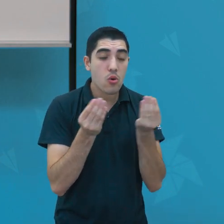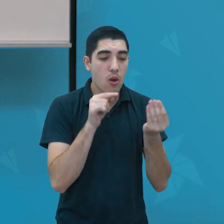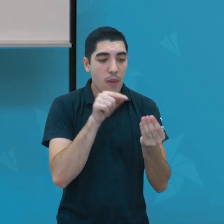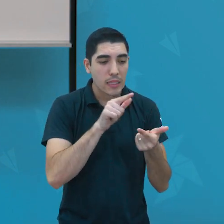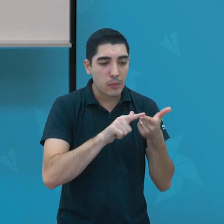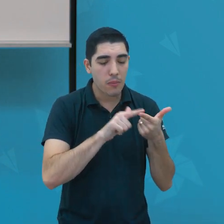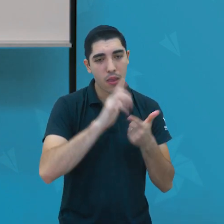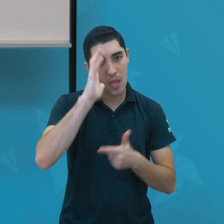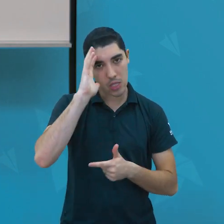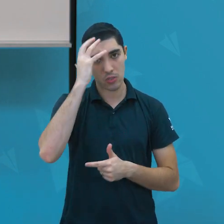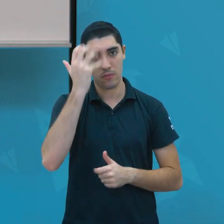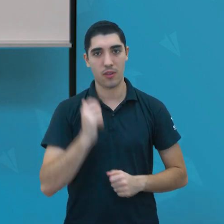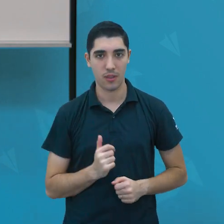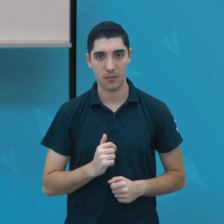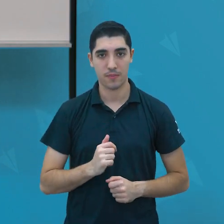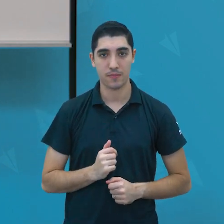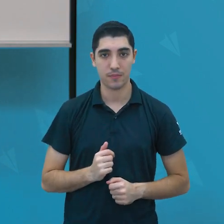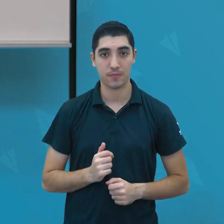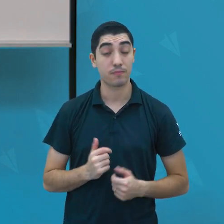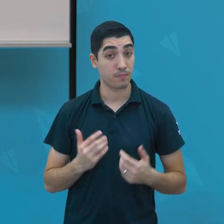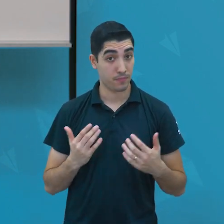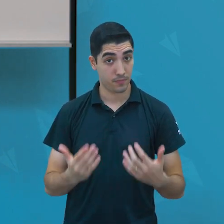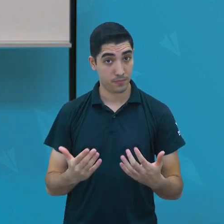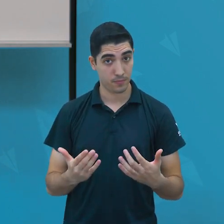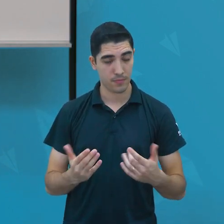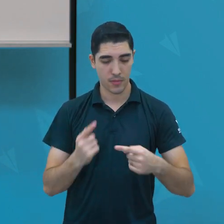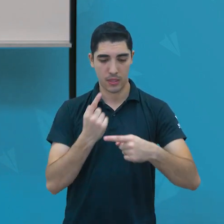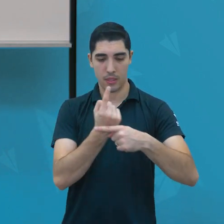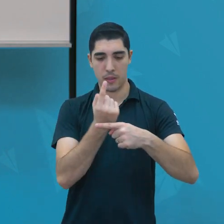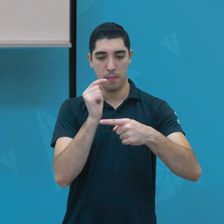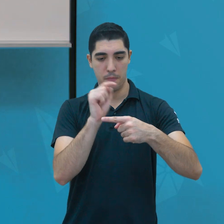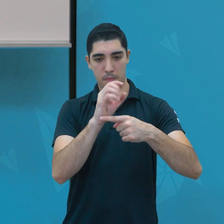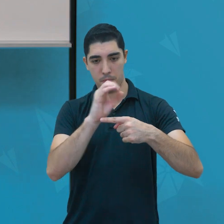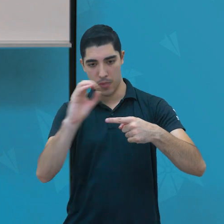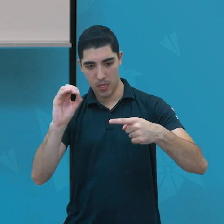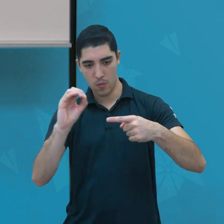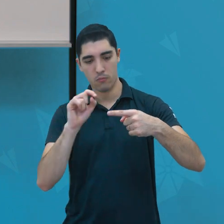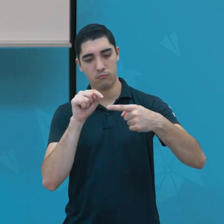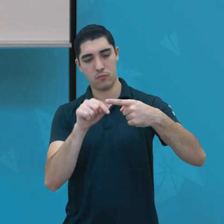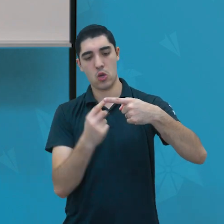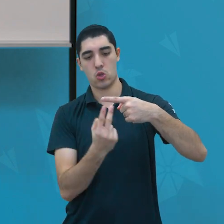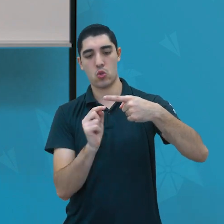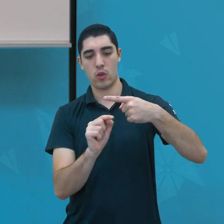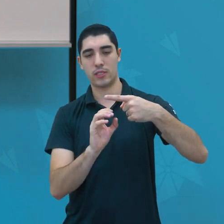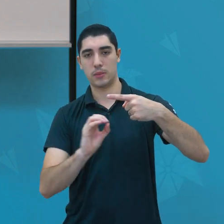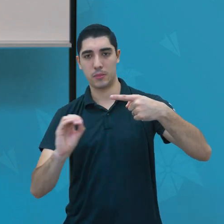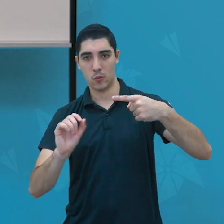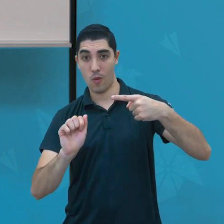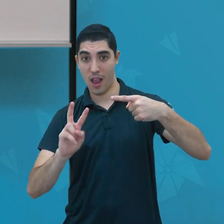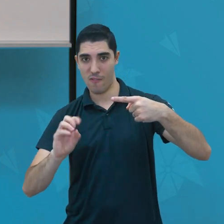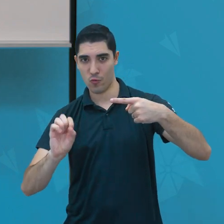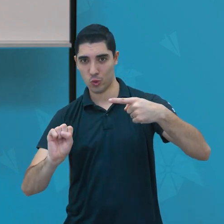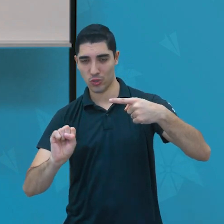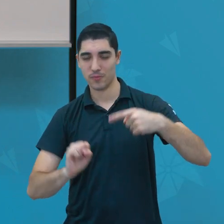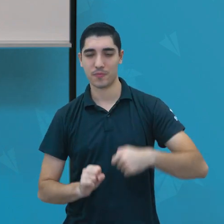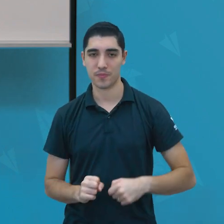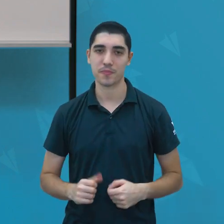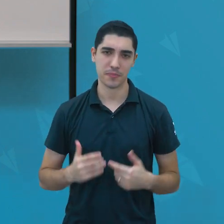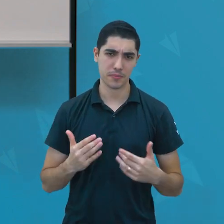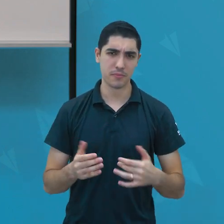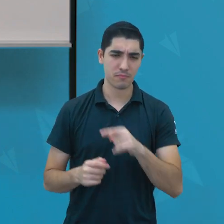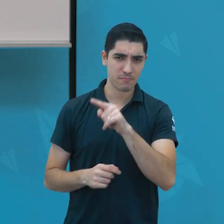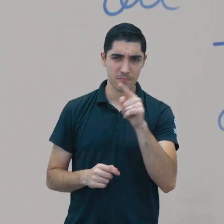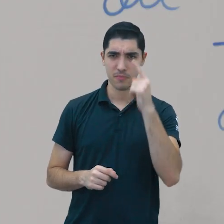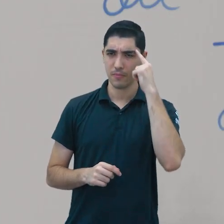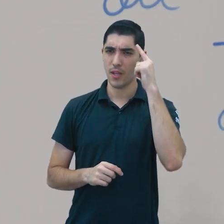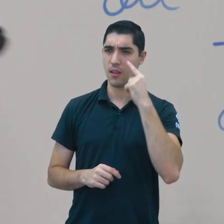gente arrumar soluções, chegar ali em boas soluções. Então, 1000, 2000 avos. Isso aqui, talvez de